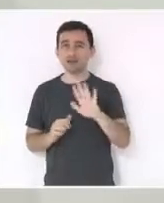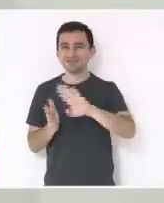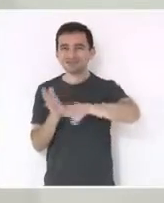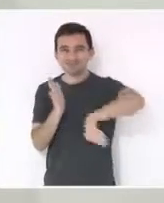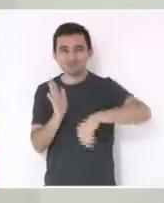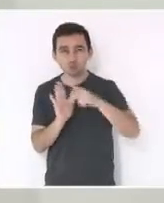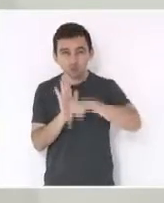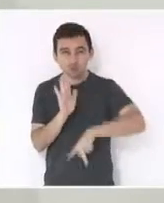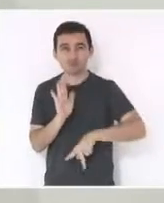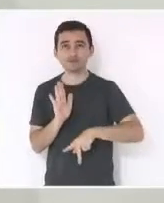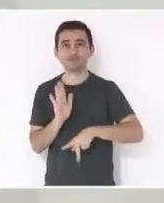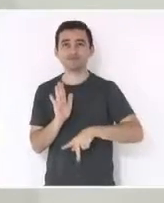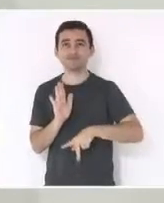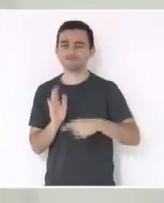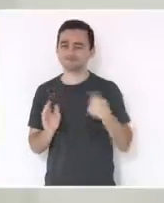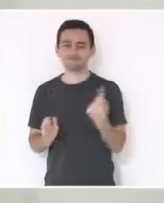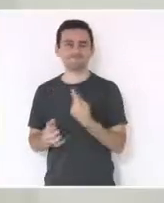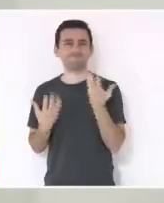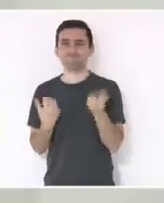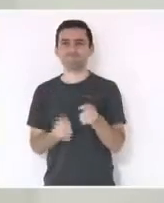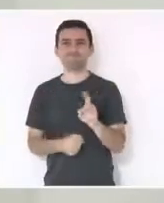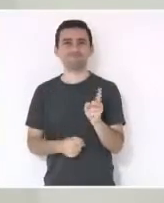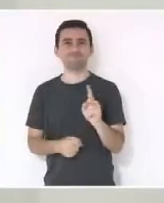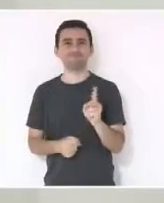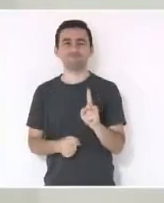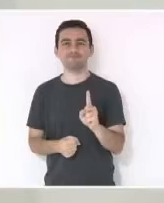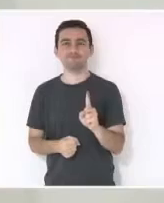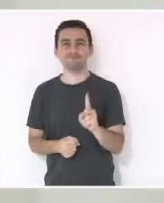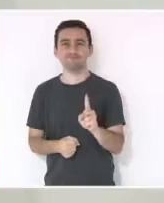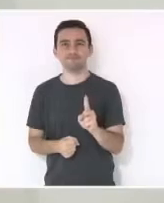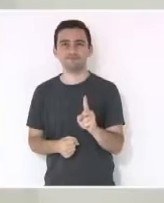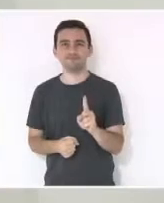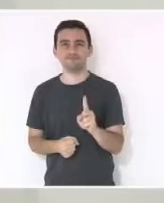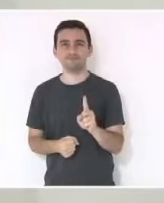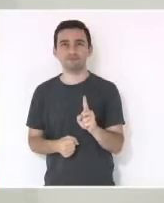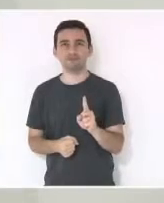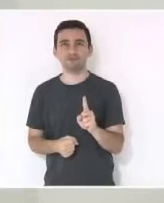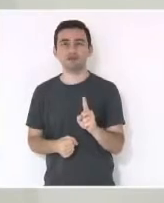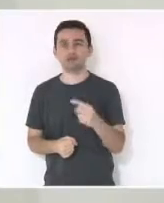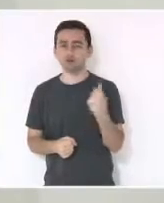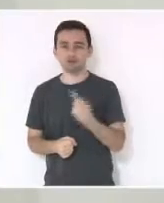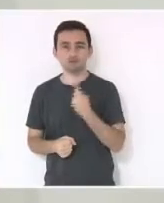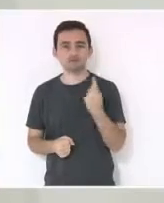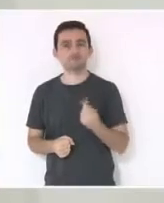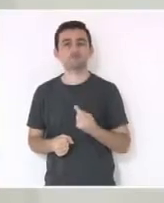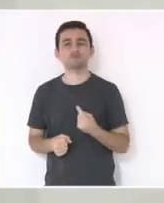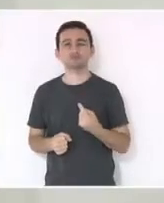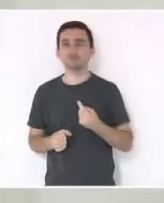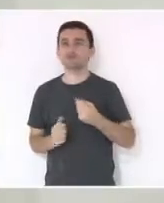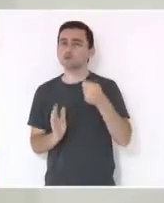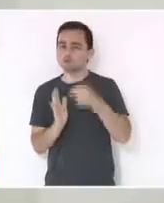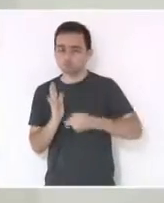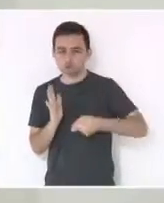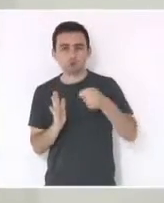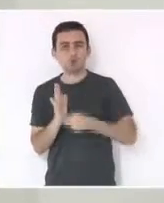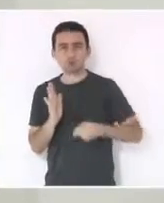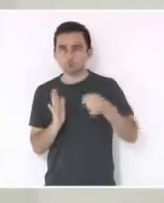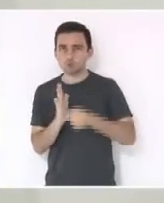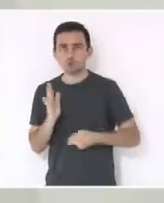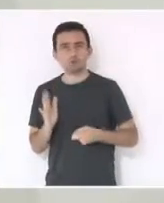nós não vamos permitir não vamos aceitar e vamos criticar duramente por que essa é uma